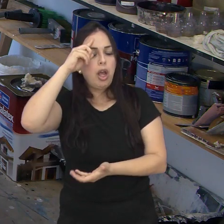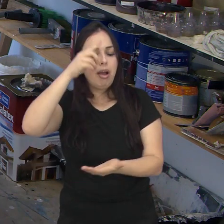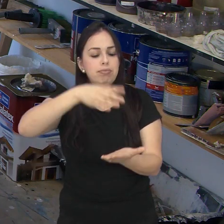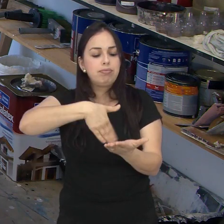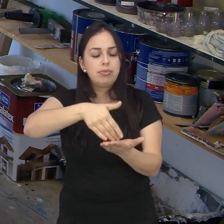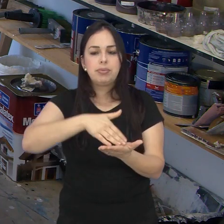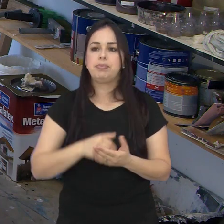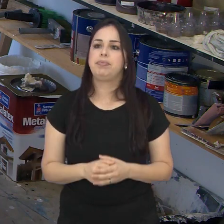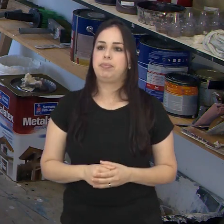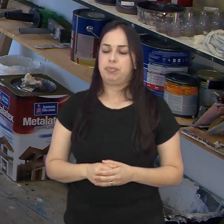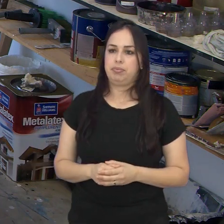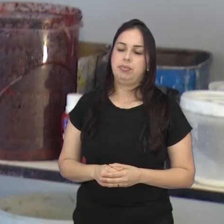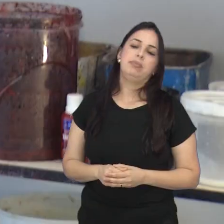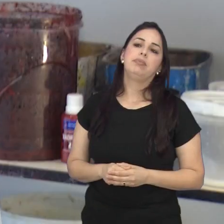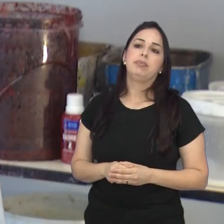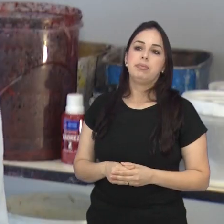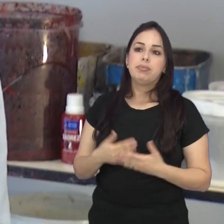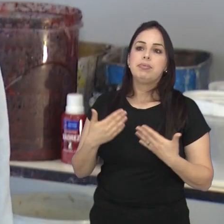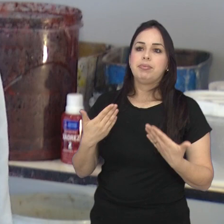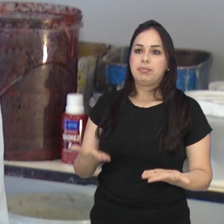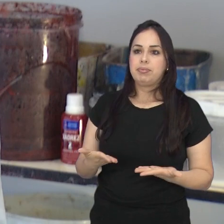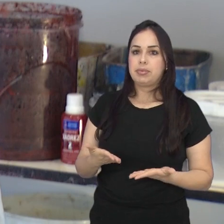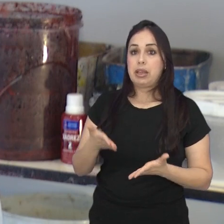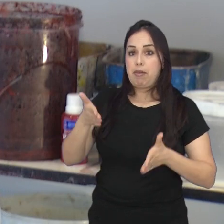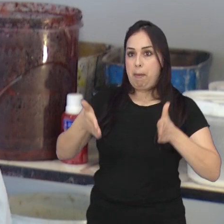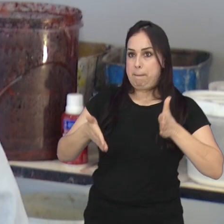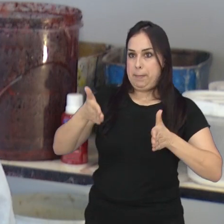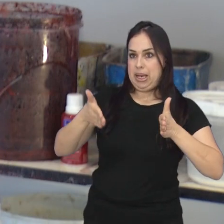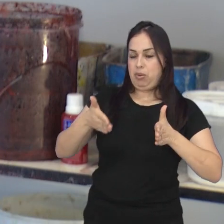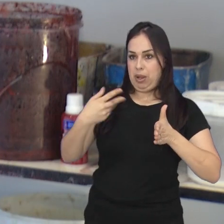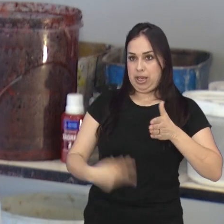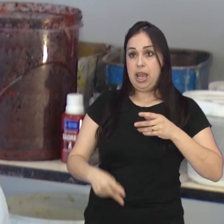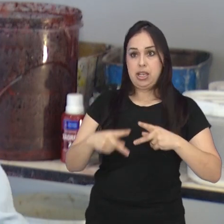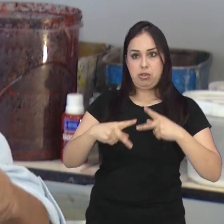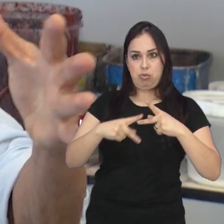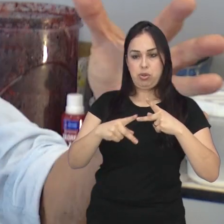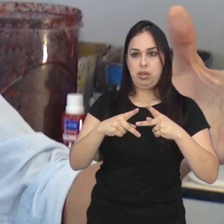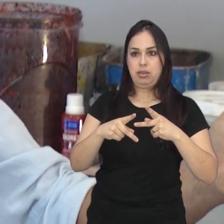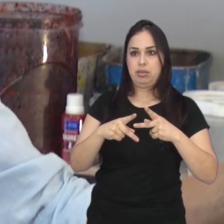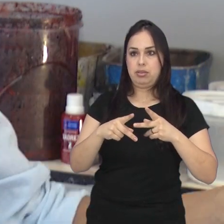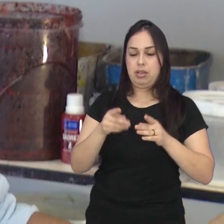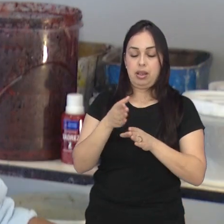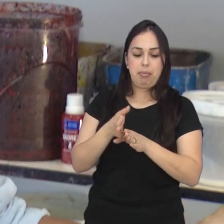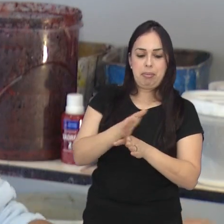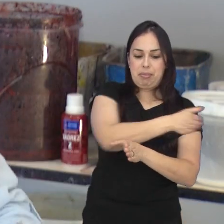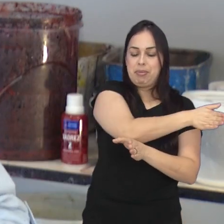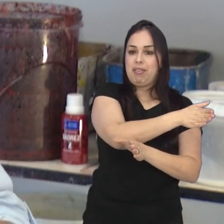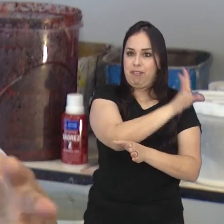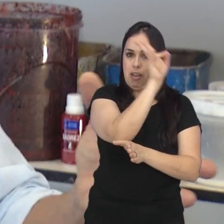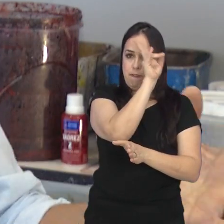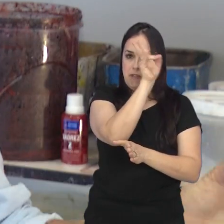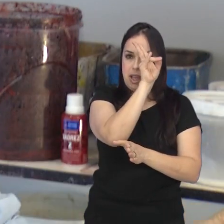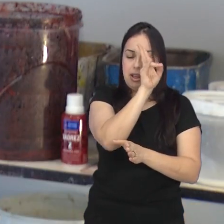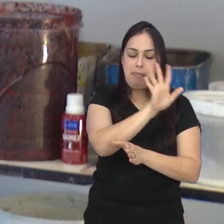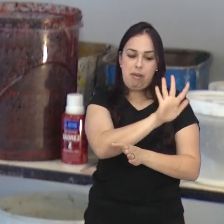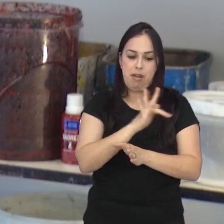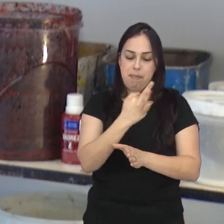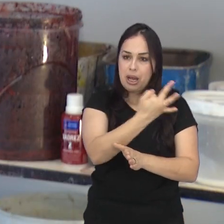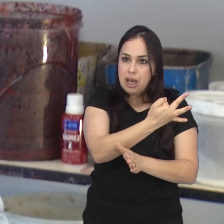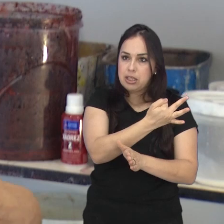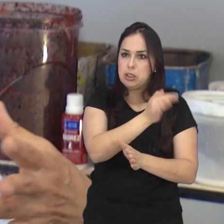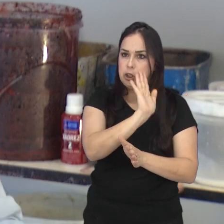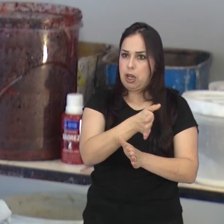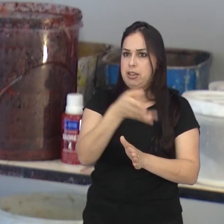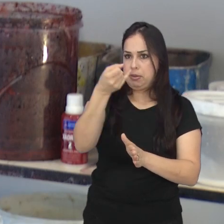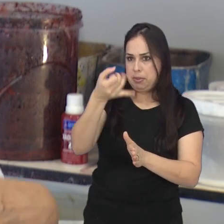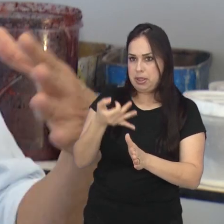e transformar em profissão? Teve um período aqui em São José, além de tudo que eu já te falei, da minha